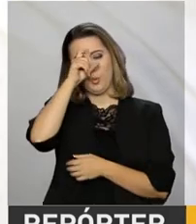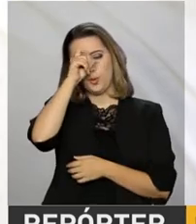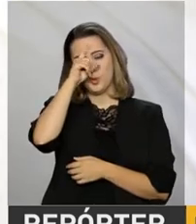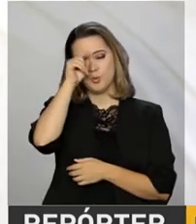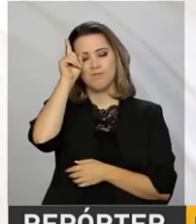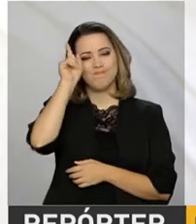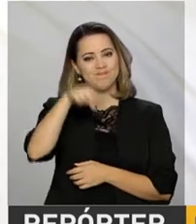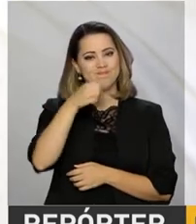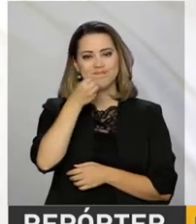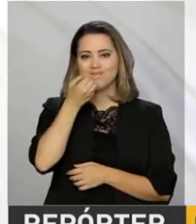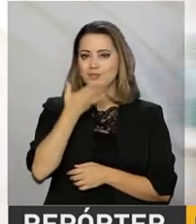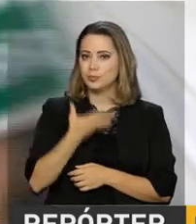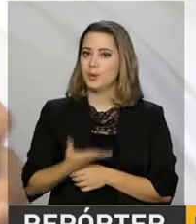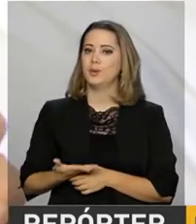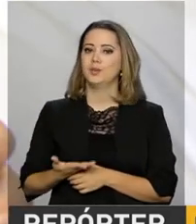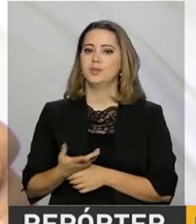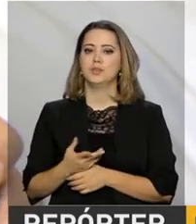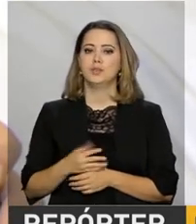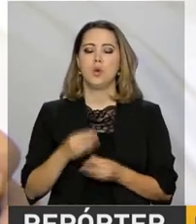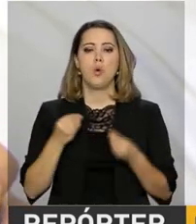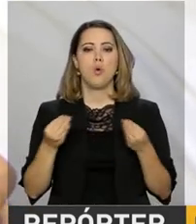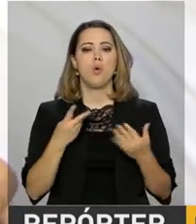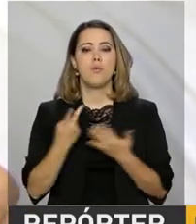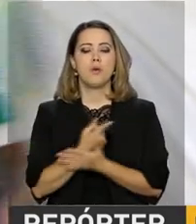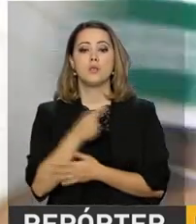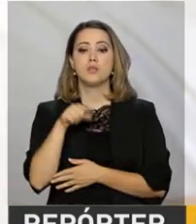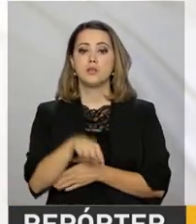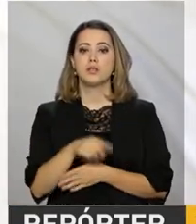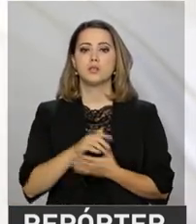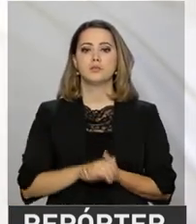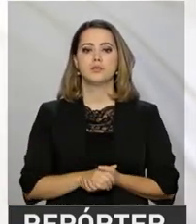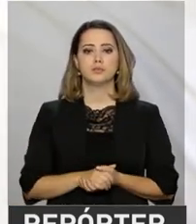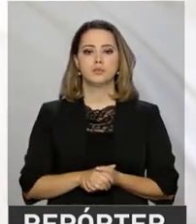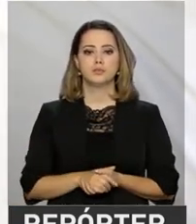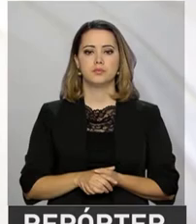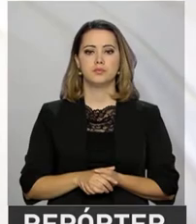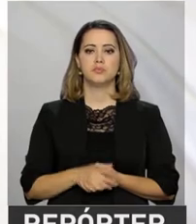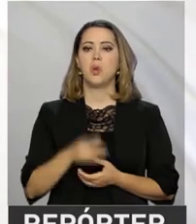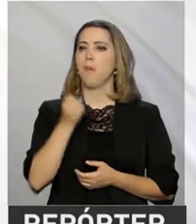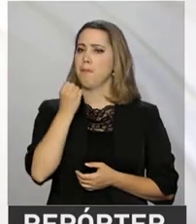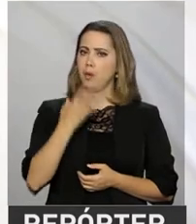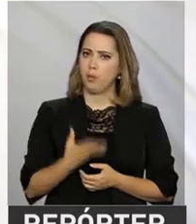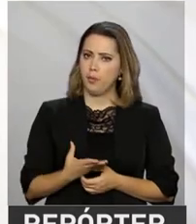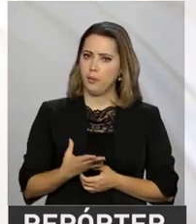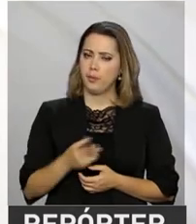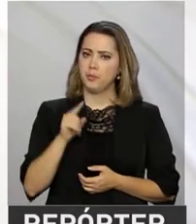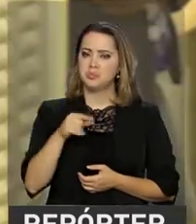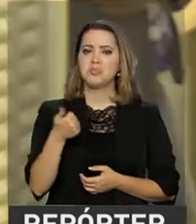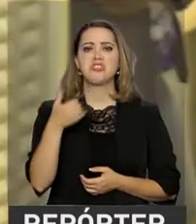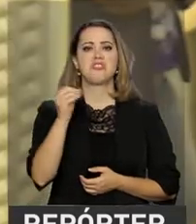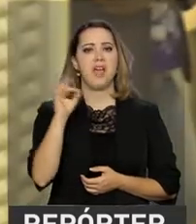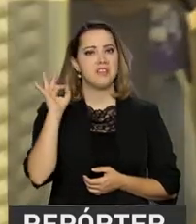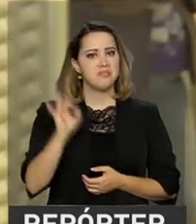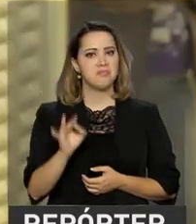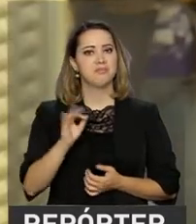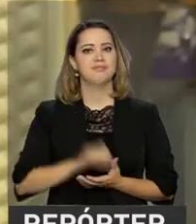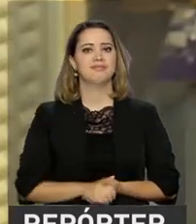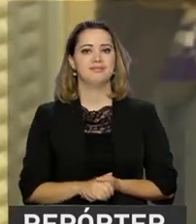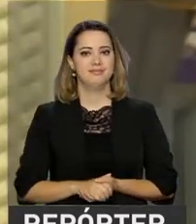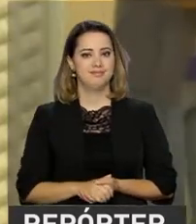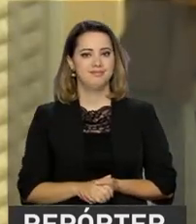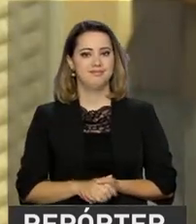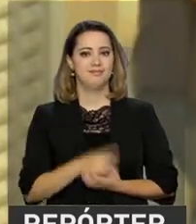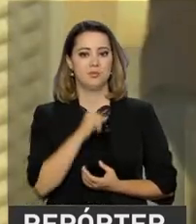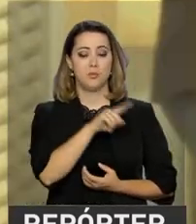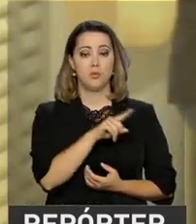muito, muito bom, né? Como é que foi o atendimento aqui para o senhor? O atendimento foi bom, né? Muito, nota 10. Seu Idelmar e Dona